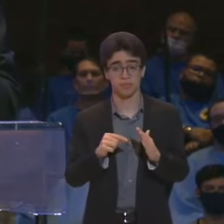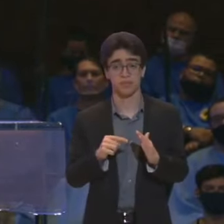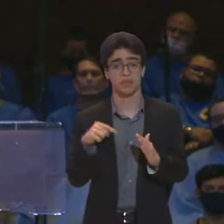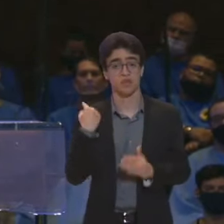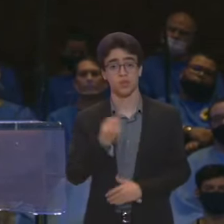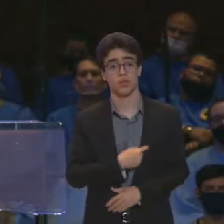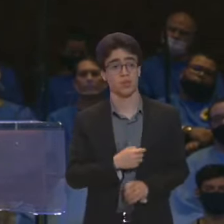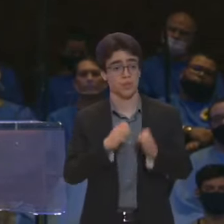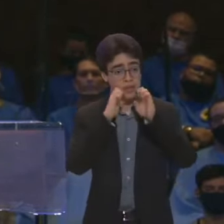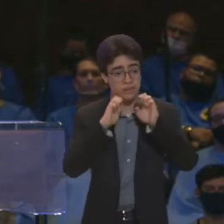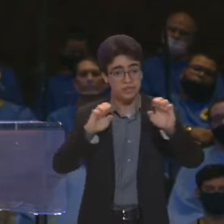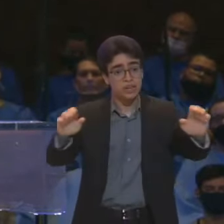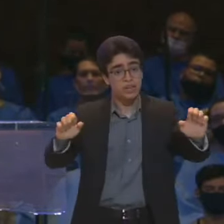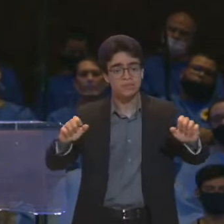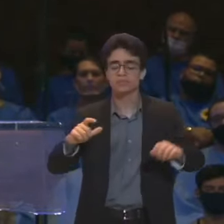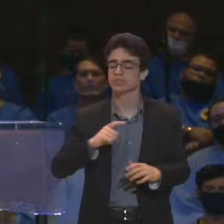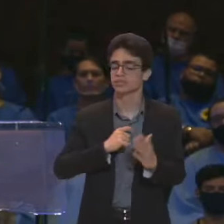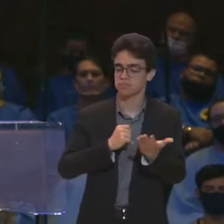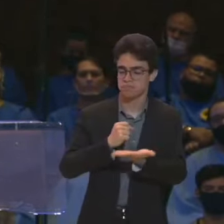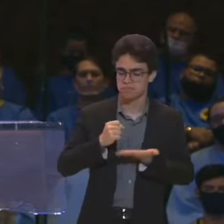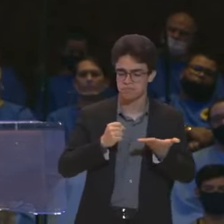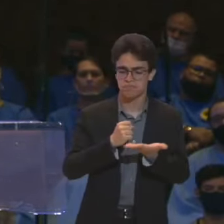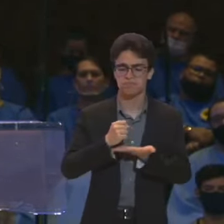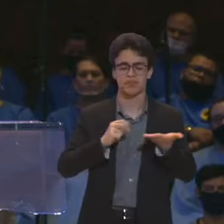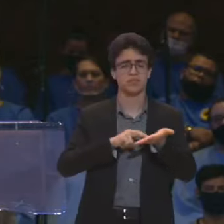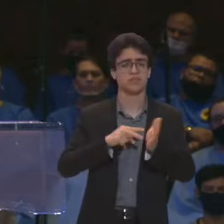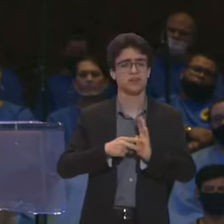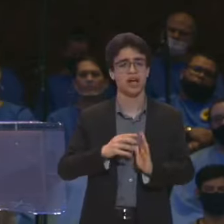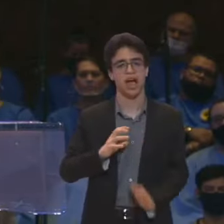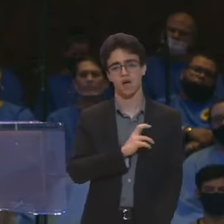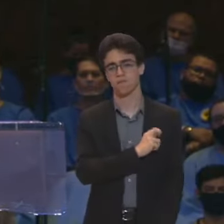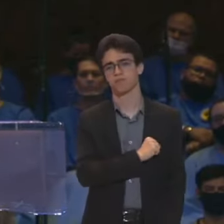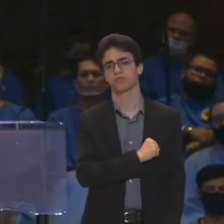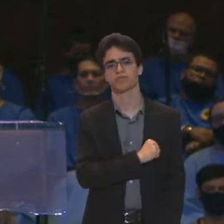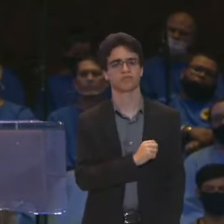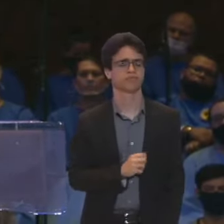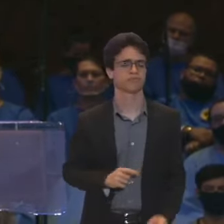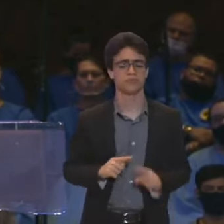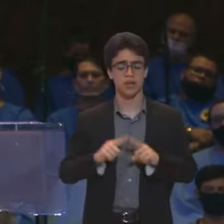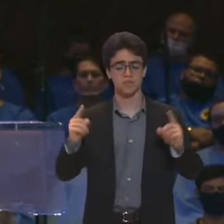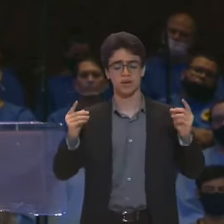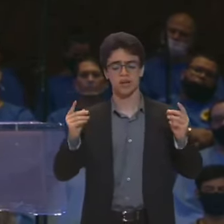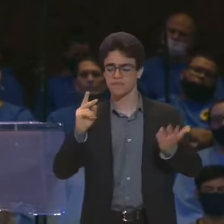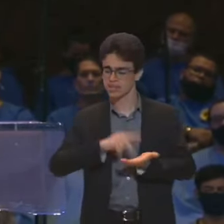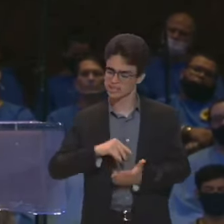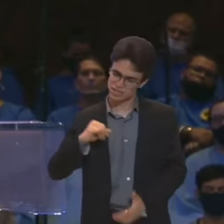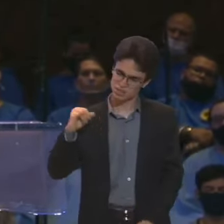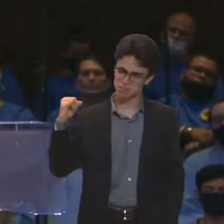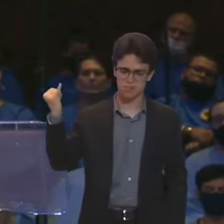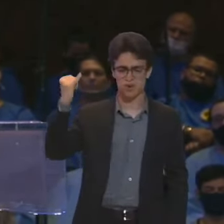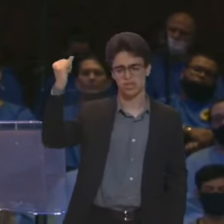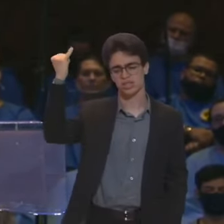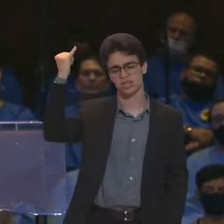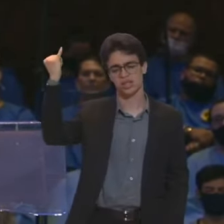evangelismo, tem o seu alicerce, o amor. Agora, como isso é importante? Sabe por quê?